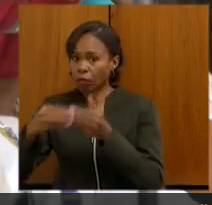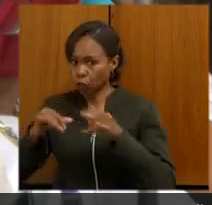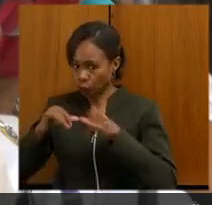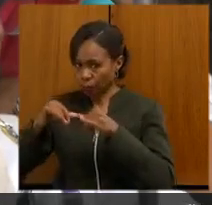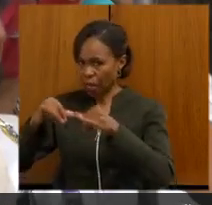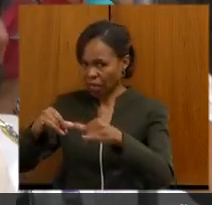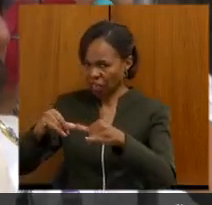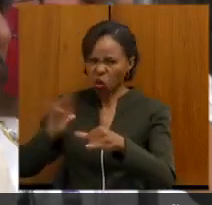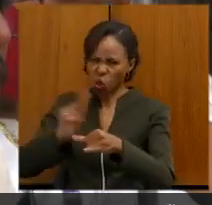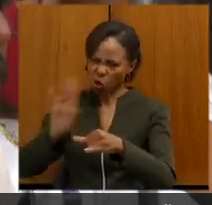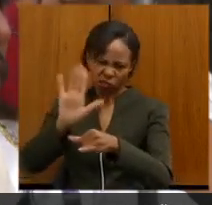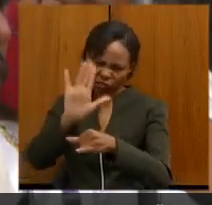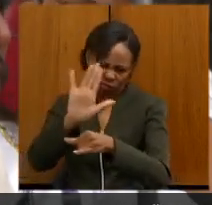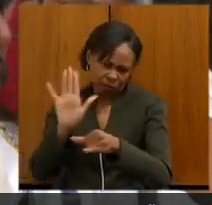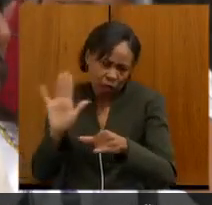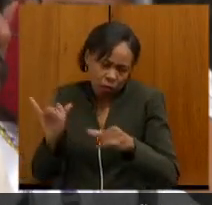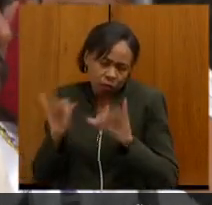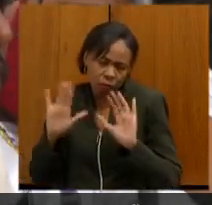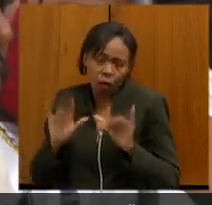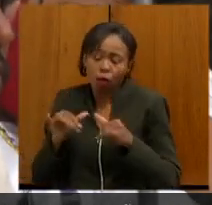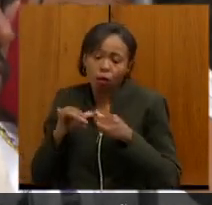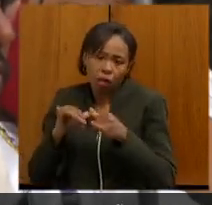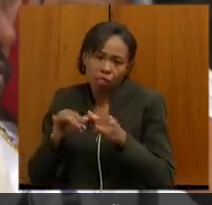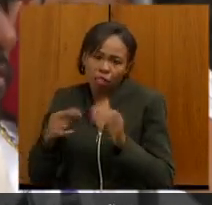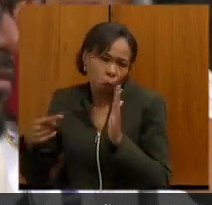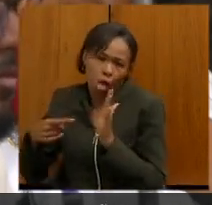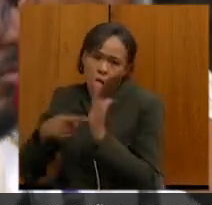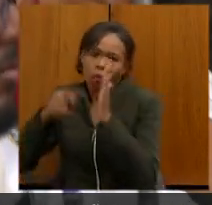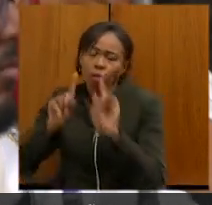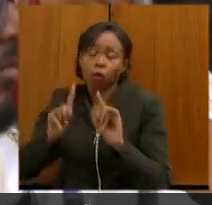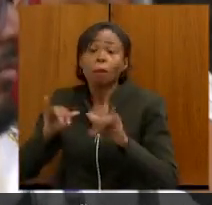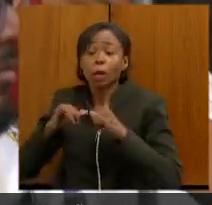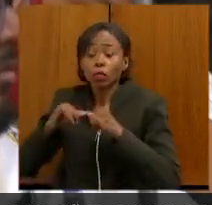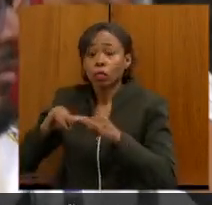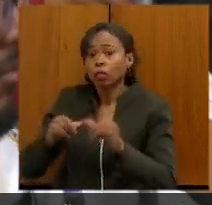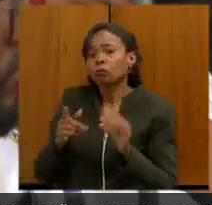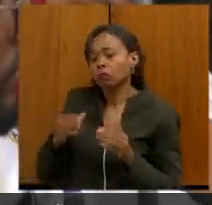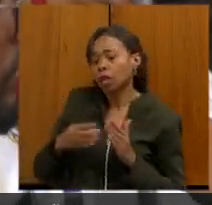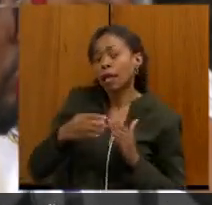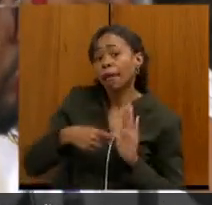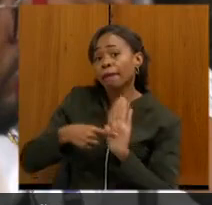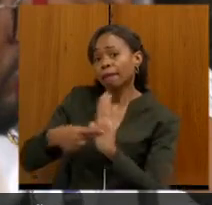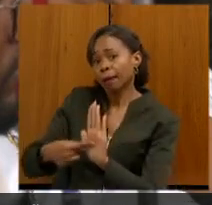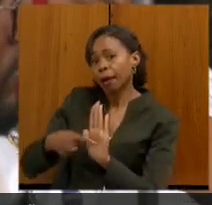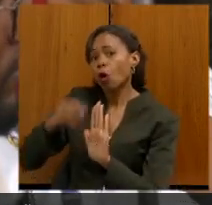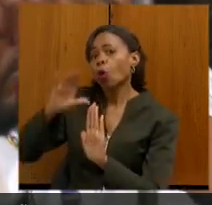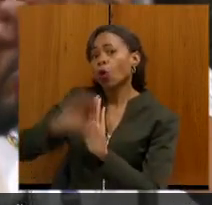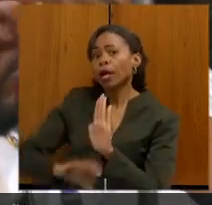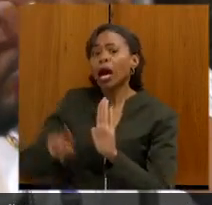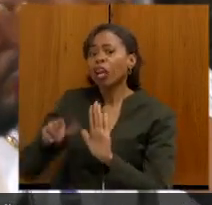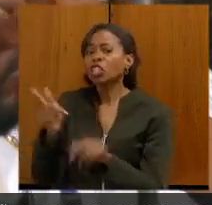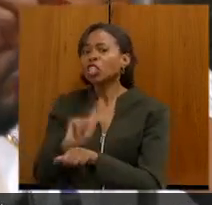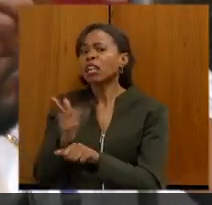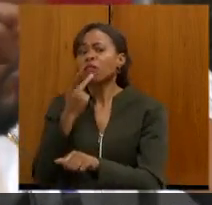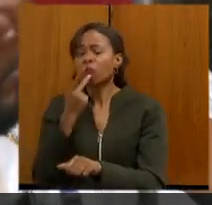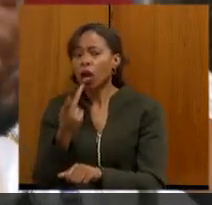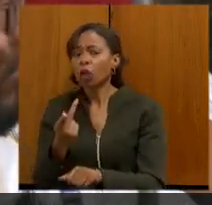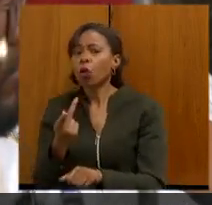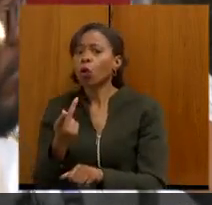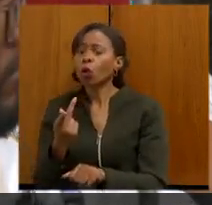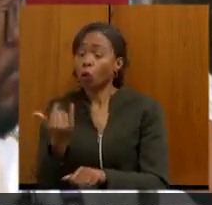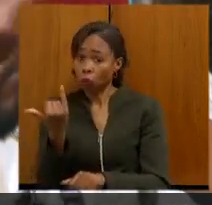falar qual porque não interessa no momento que eu não quero denunciar o supermercado o gerente simples E aí porque eu tenho força para trabalhar ainda